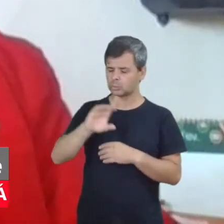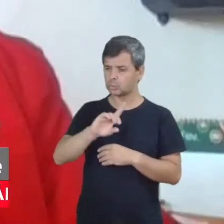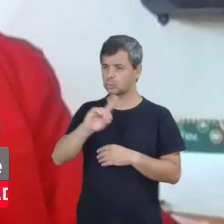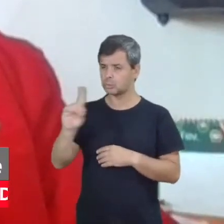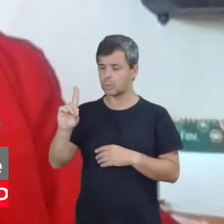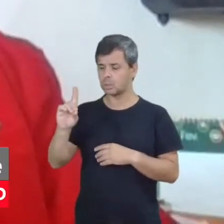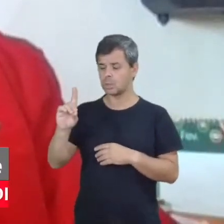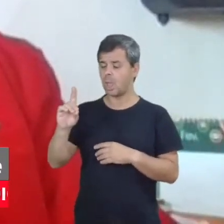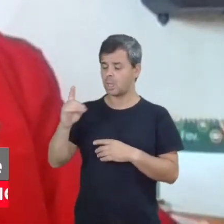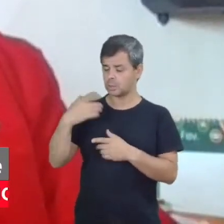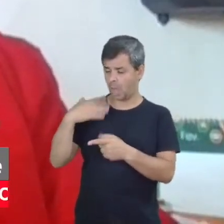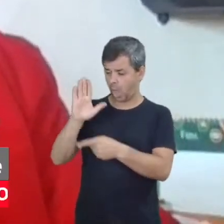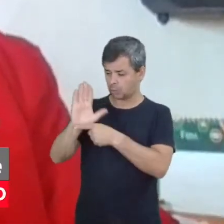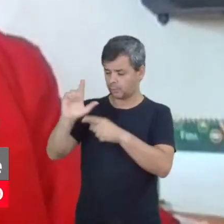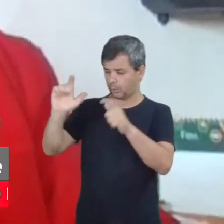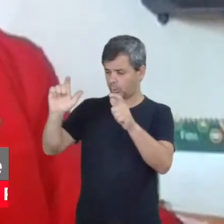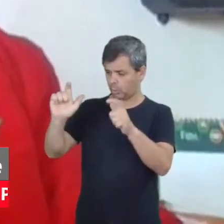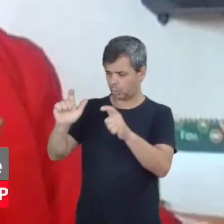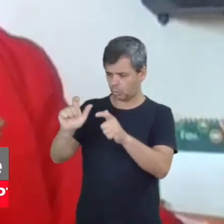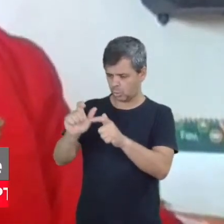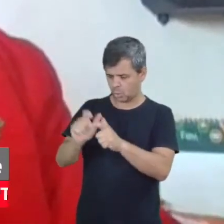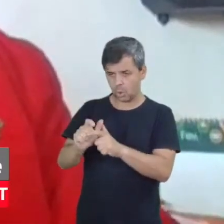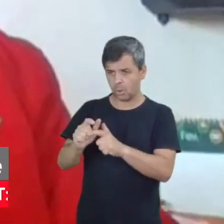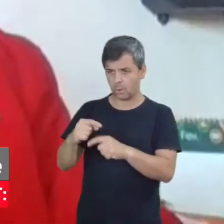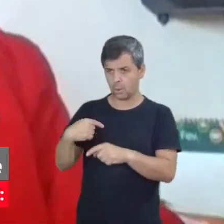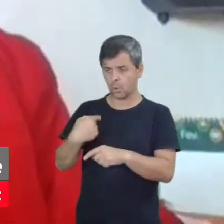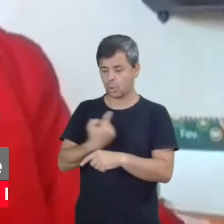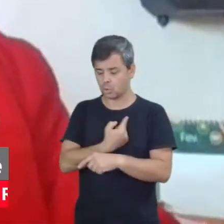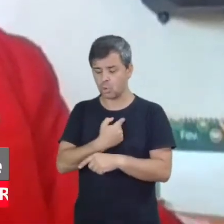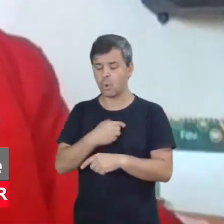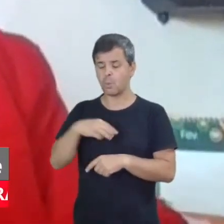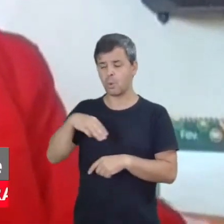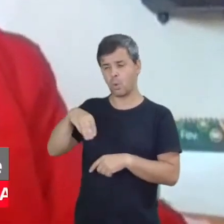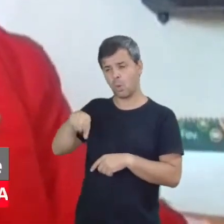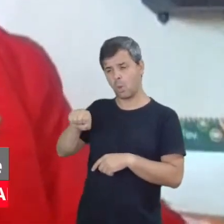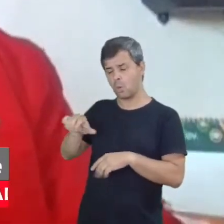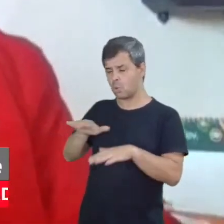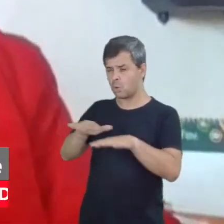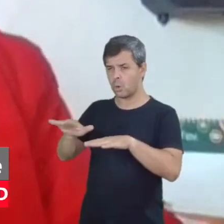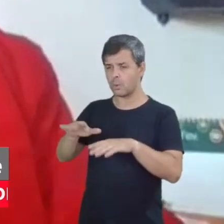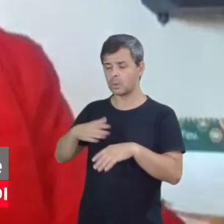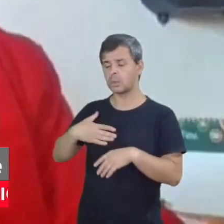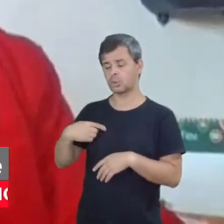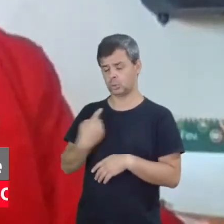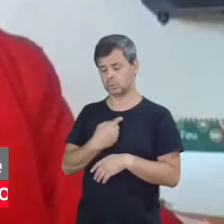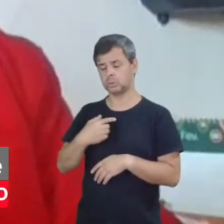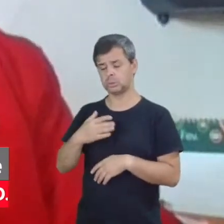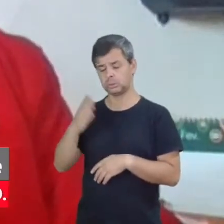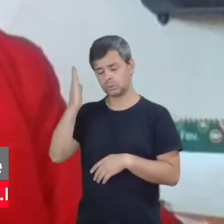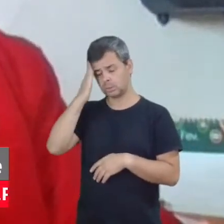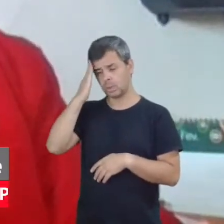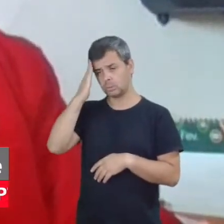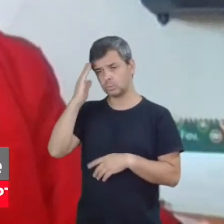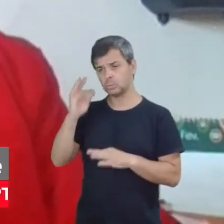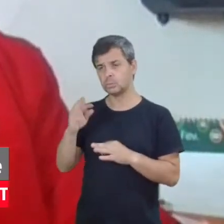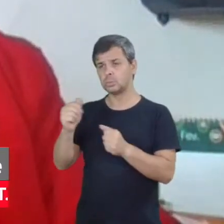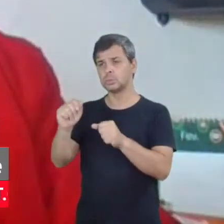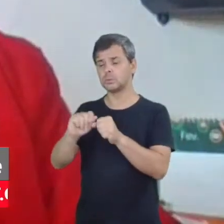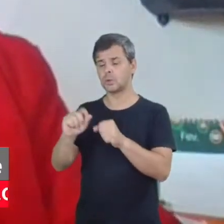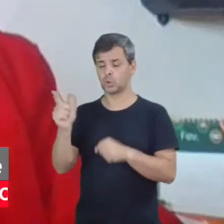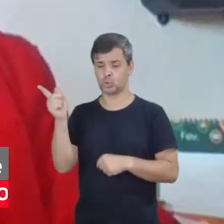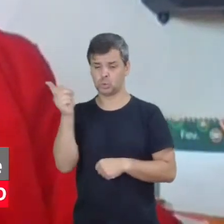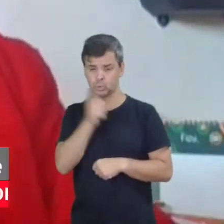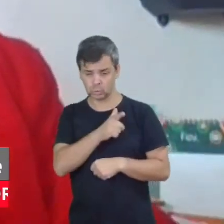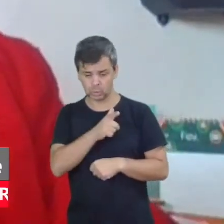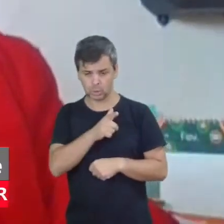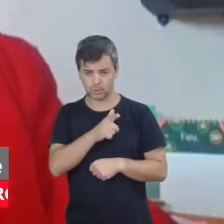vai diminuindo, né? Então, nós, como organização e como movimento, temos consciência que vai ser nós que nós vamos conseguir,